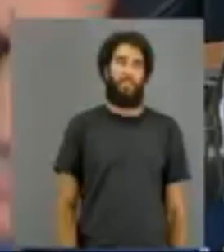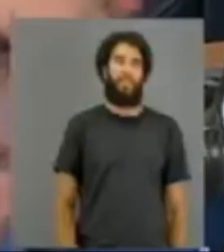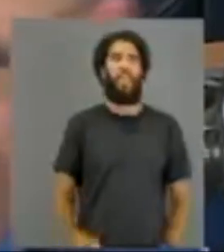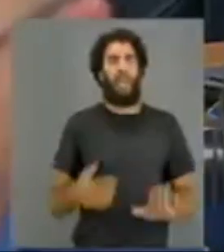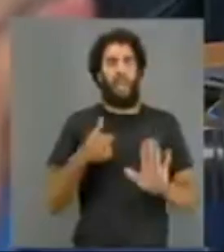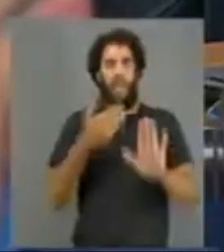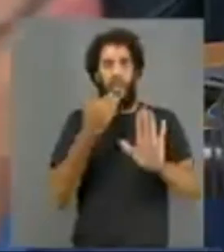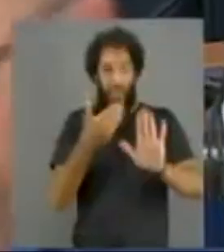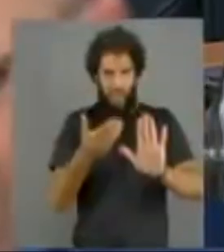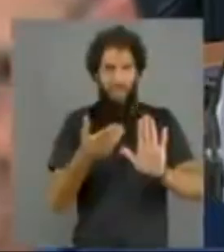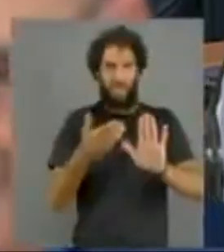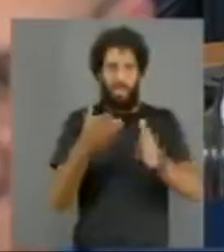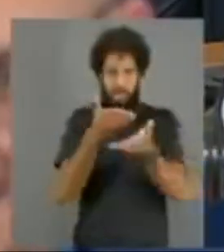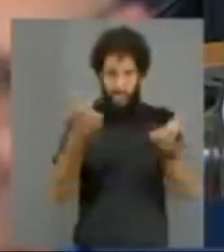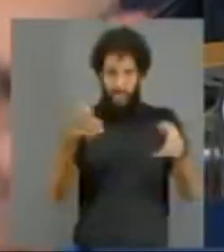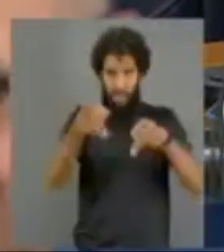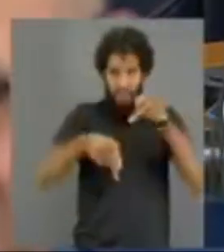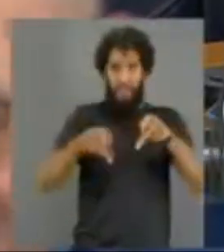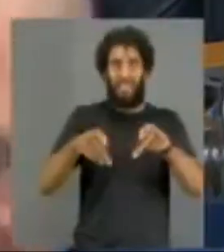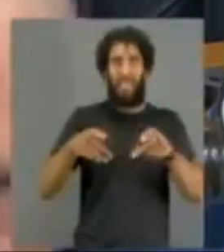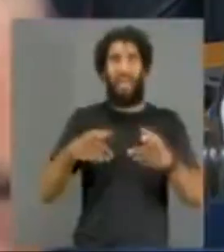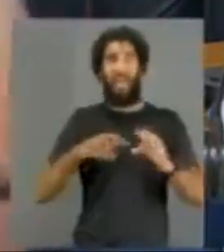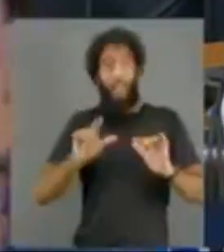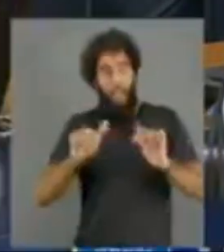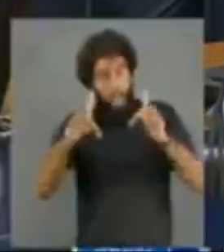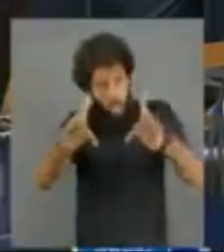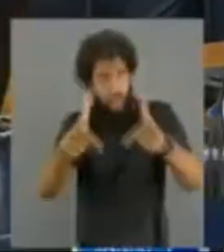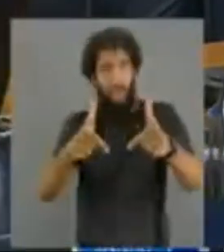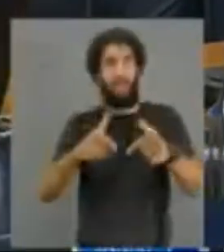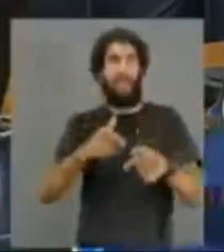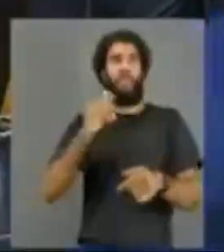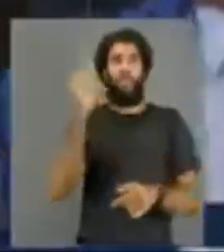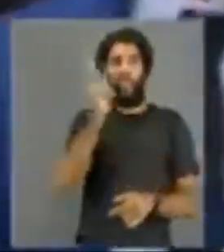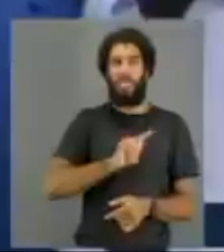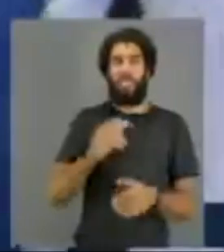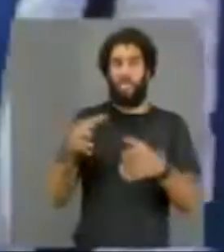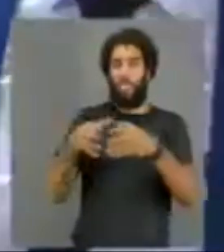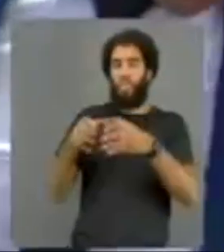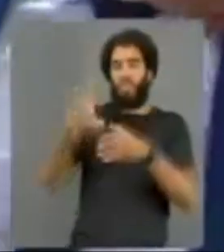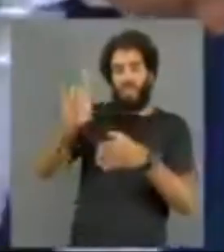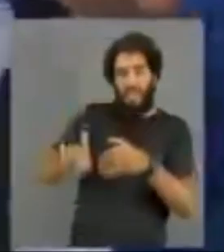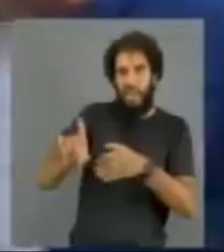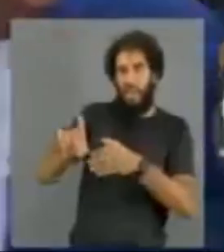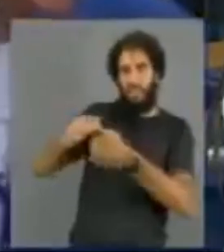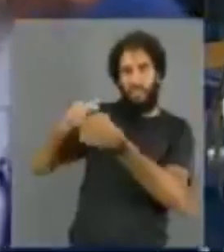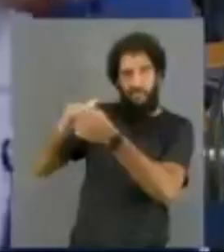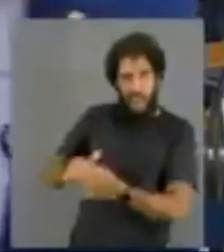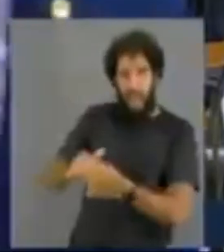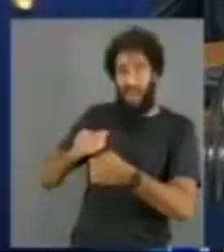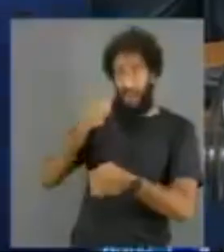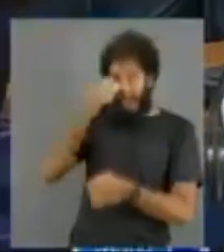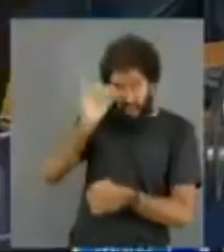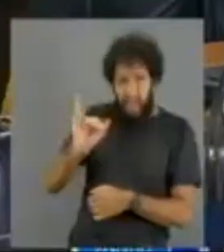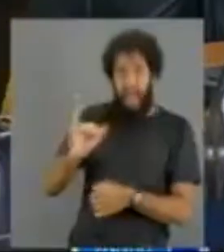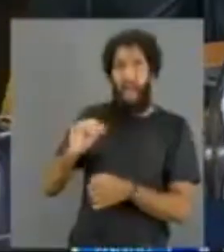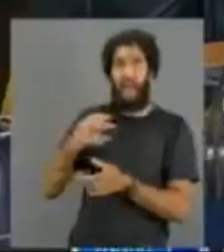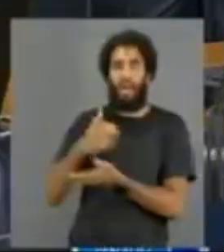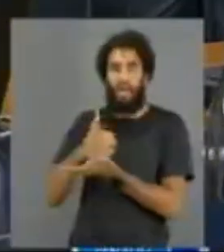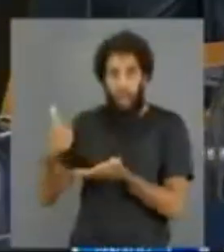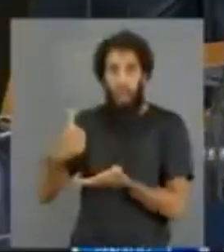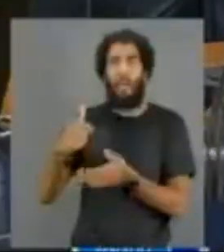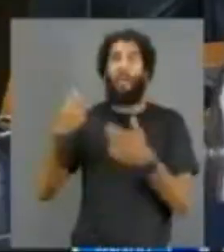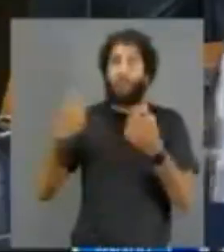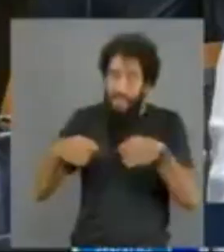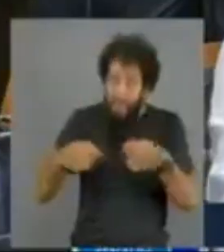queria dizer ao povo que esse espírito de luta para derrotar a extrema-direita e garantir que não houvesse golpe precisa seguir existindo